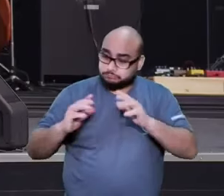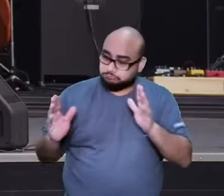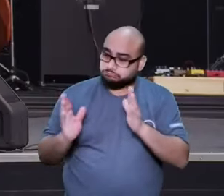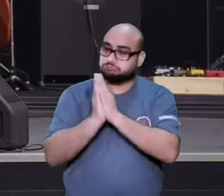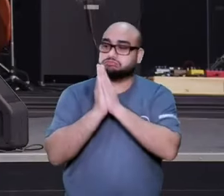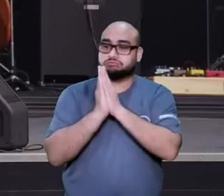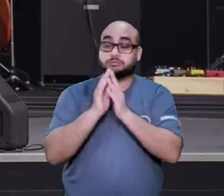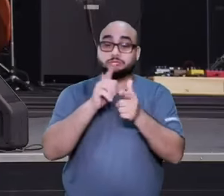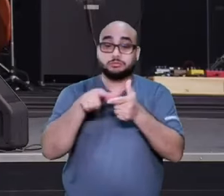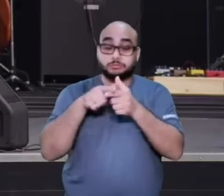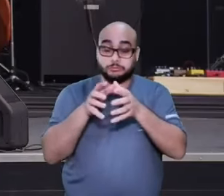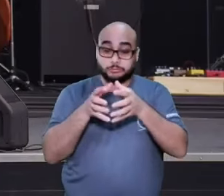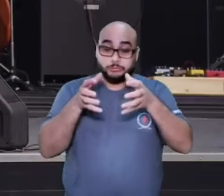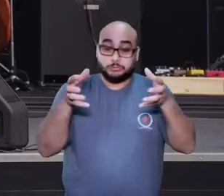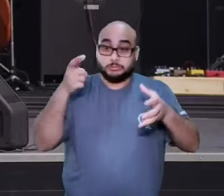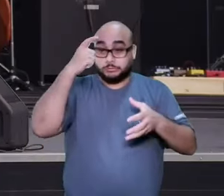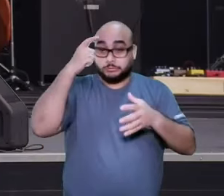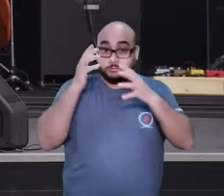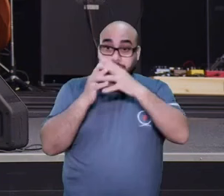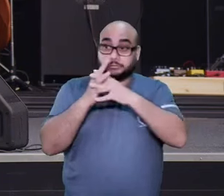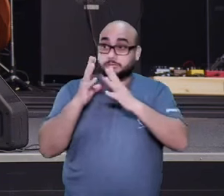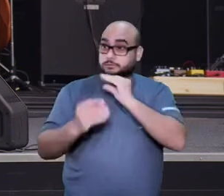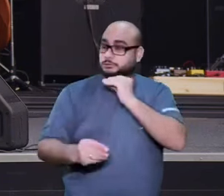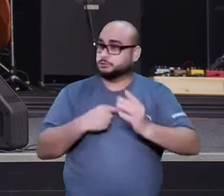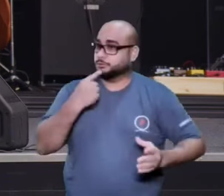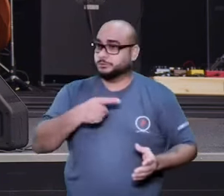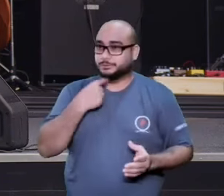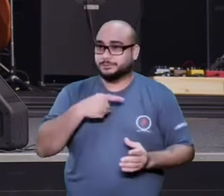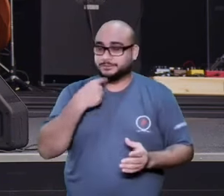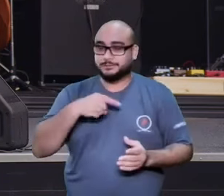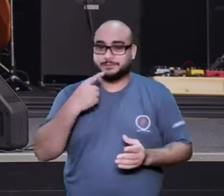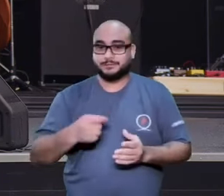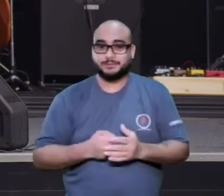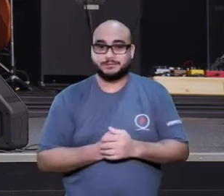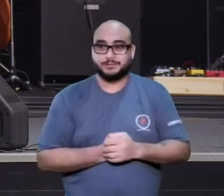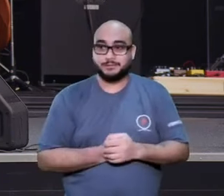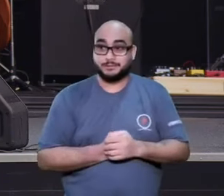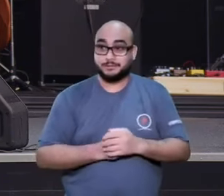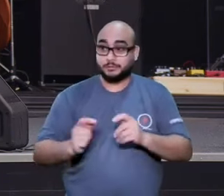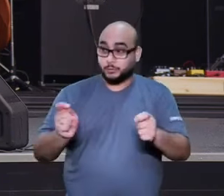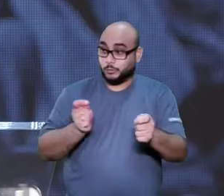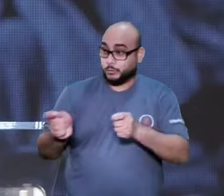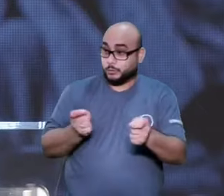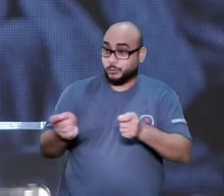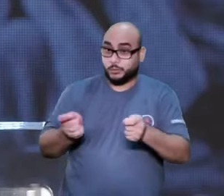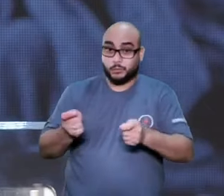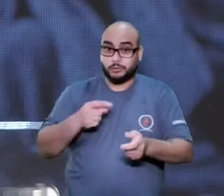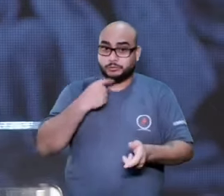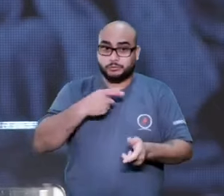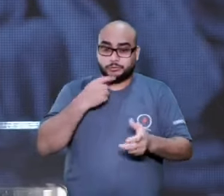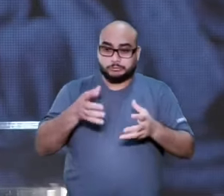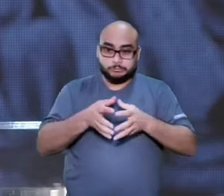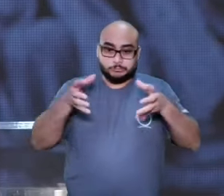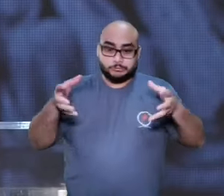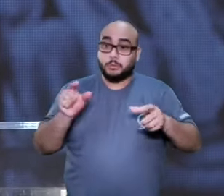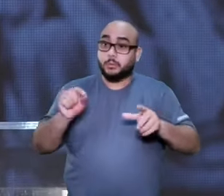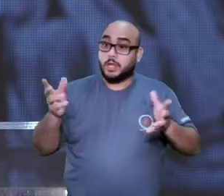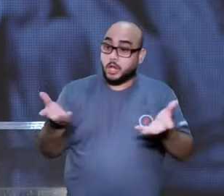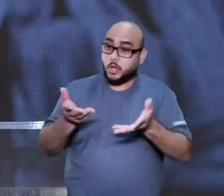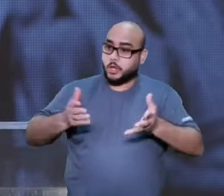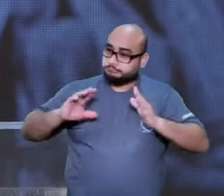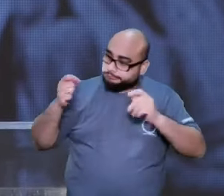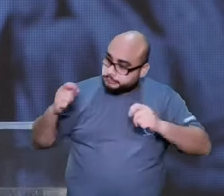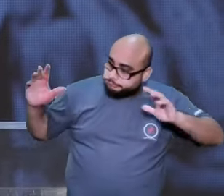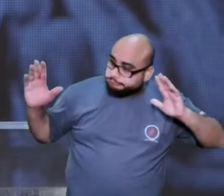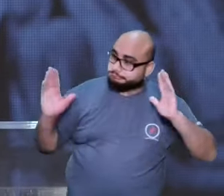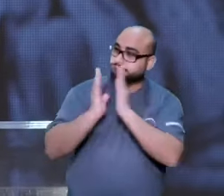não tem como fugir não tem como recuar não tem como virar as costas e quando a gente enfrenta encara